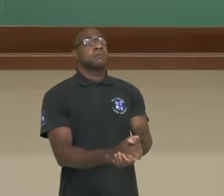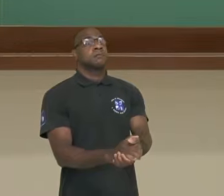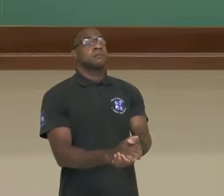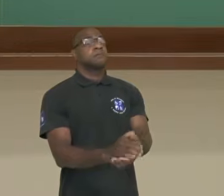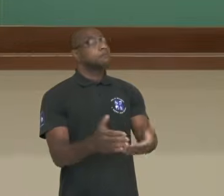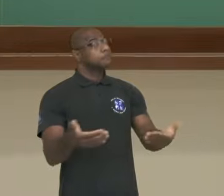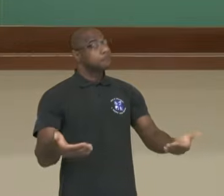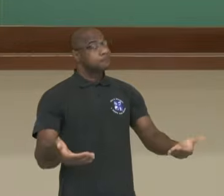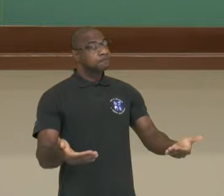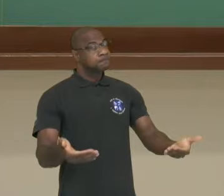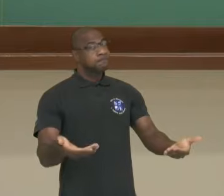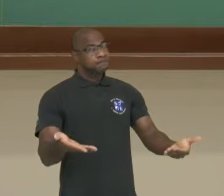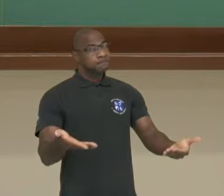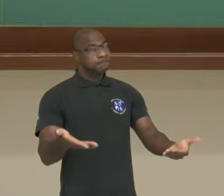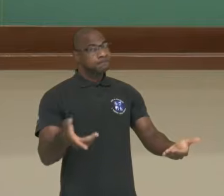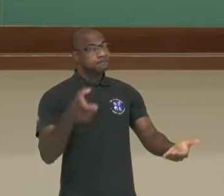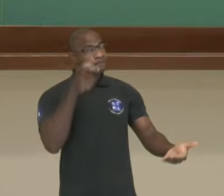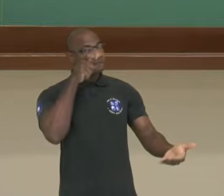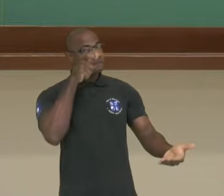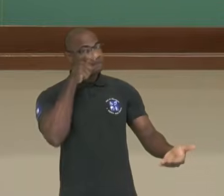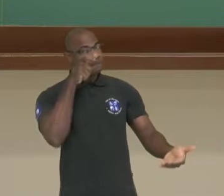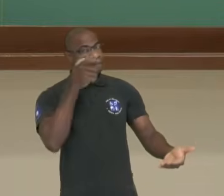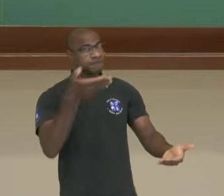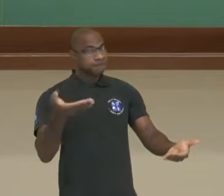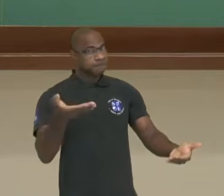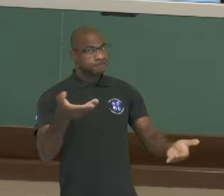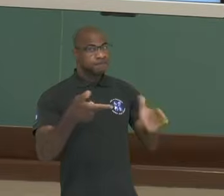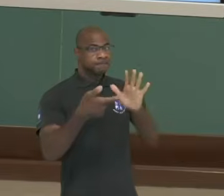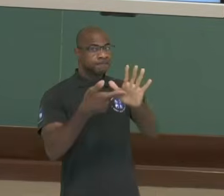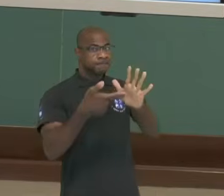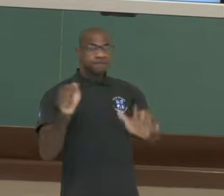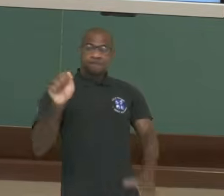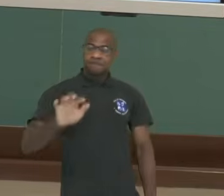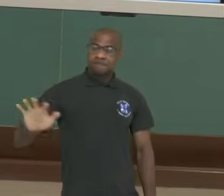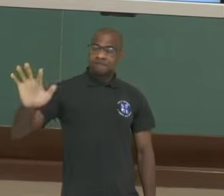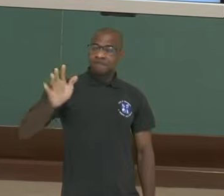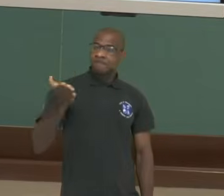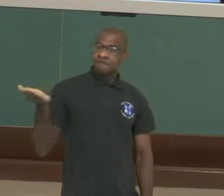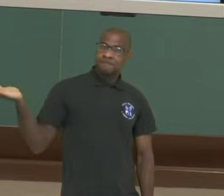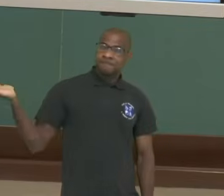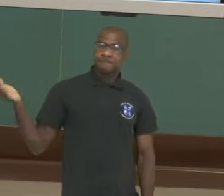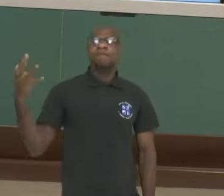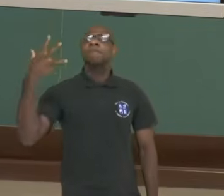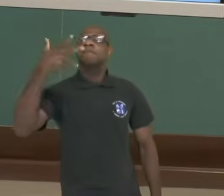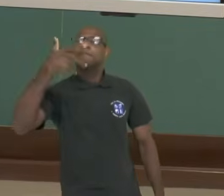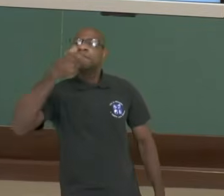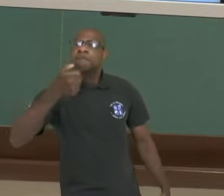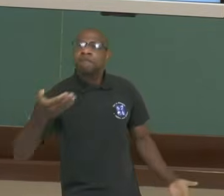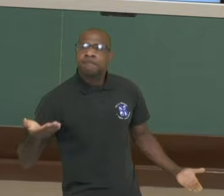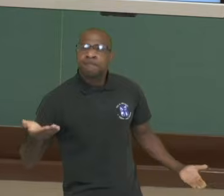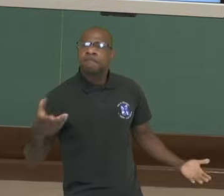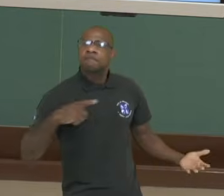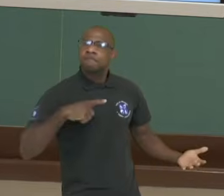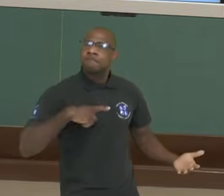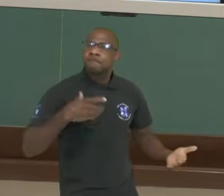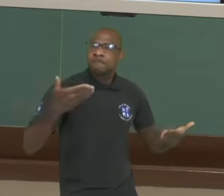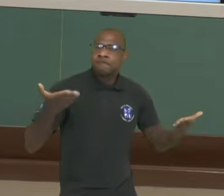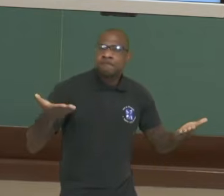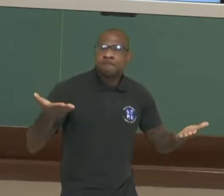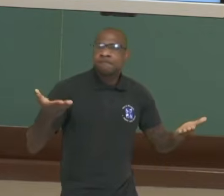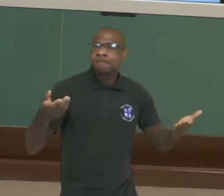E aí, ao observar esta imagem muito bela aqui, né? Algo que a